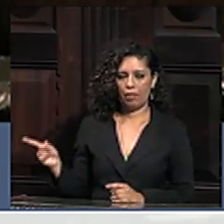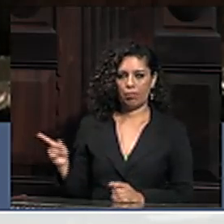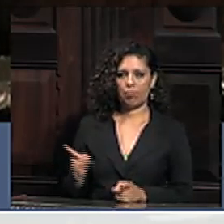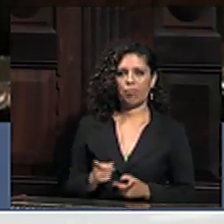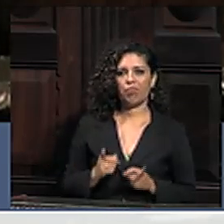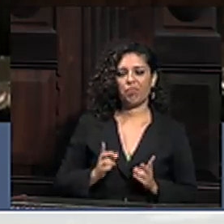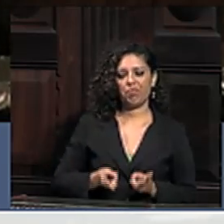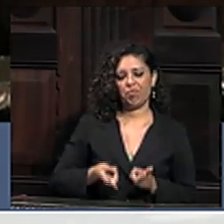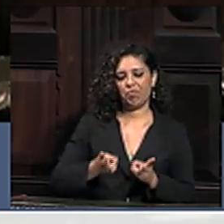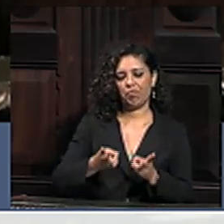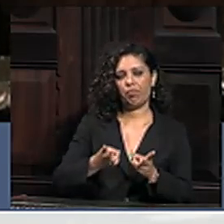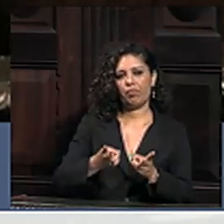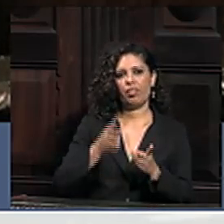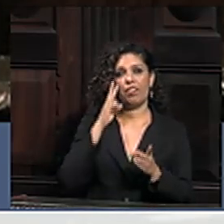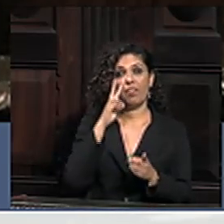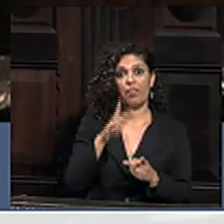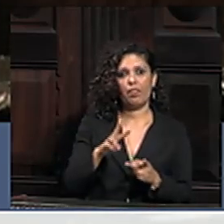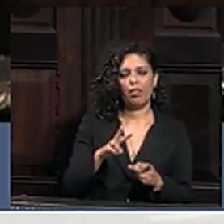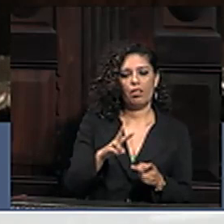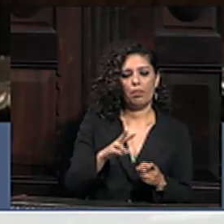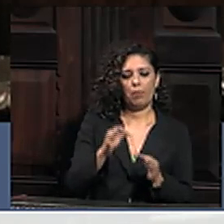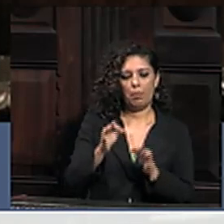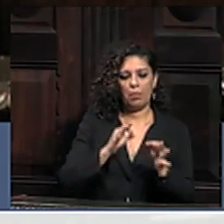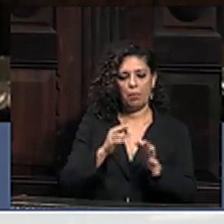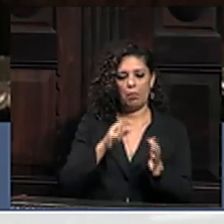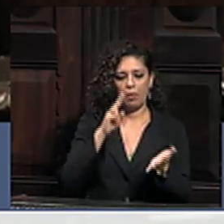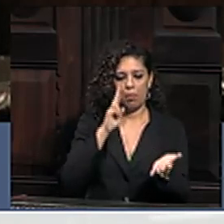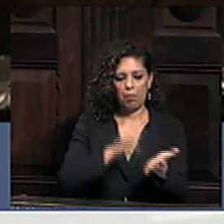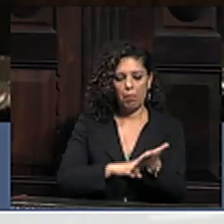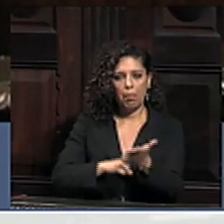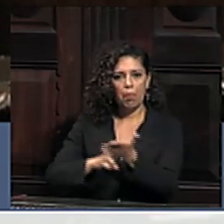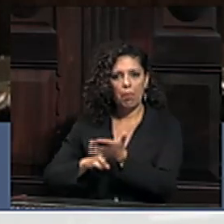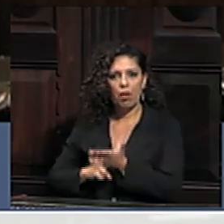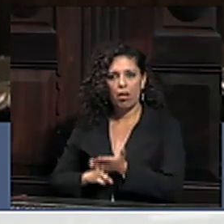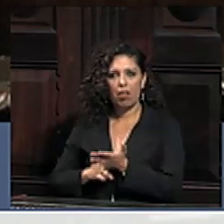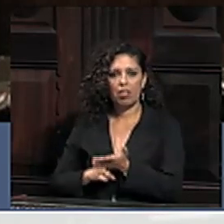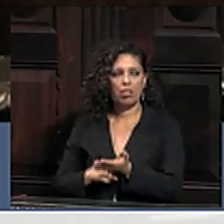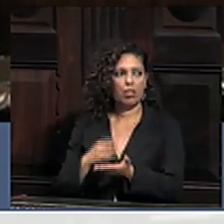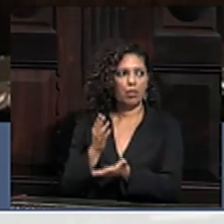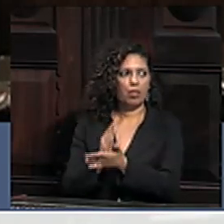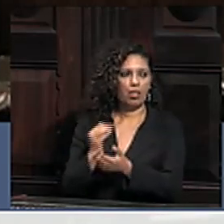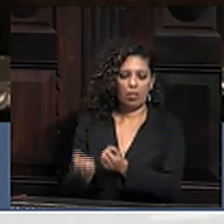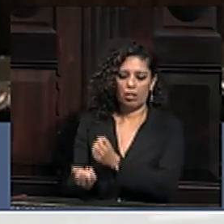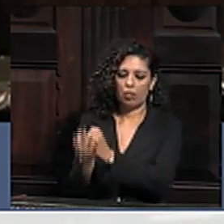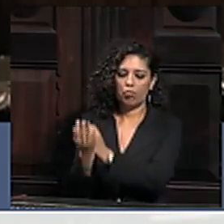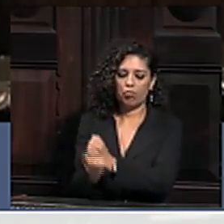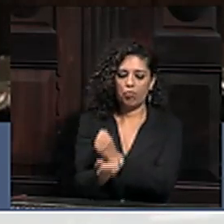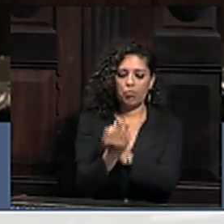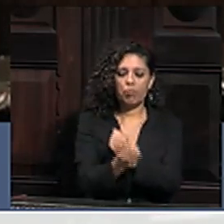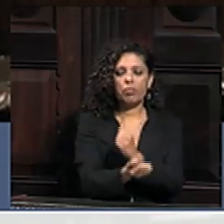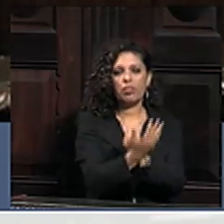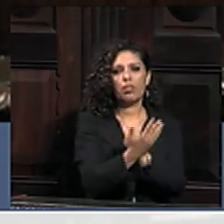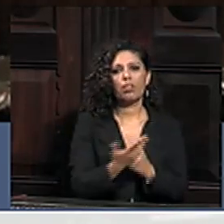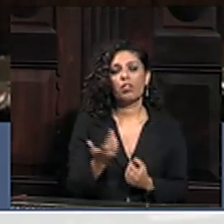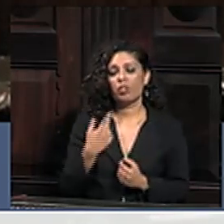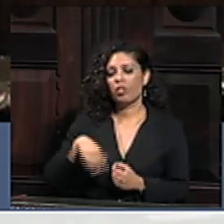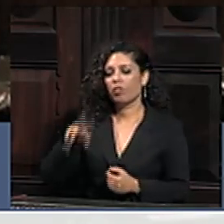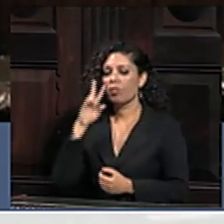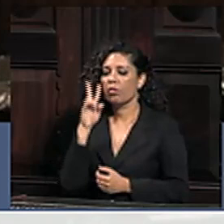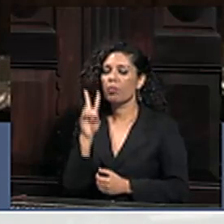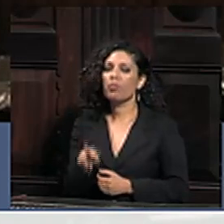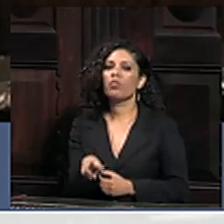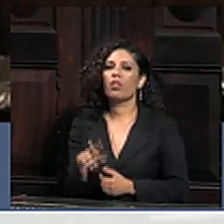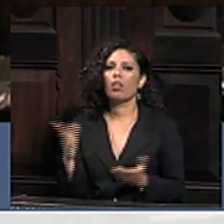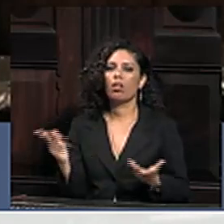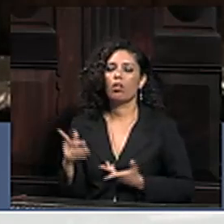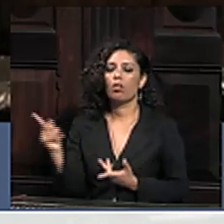pela corrupção. Vamos ver agora, né, de que corrupção ele vai tratar, que atos de corrupção, de suposta